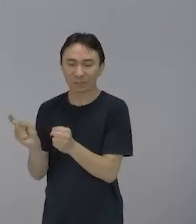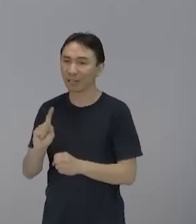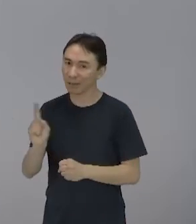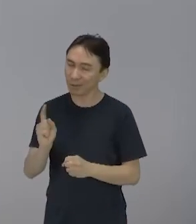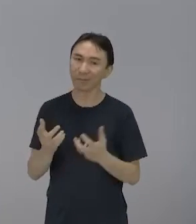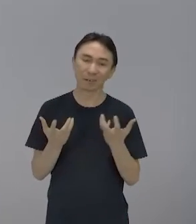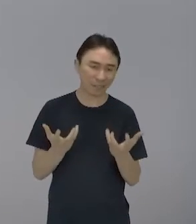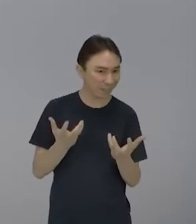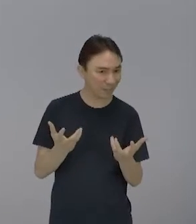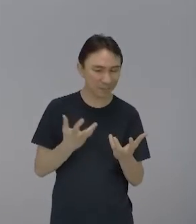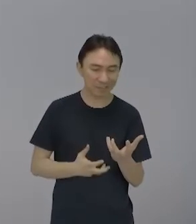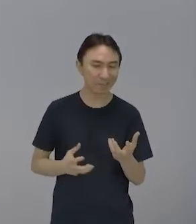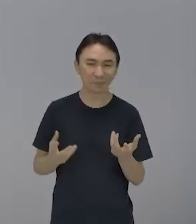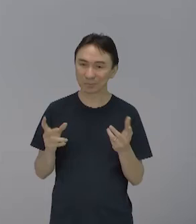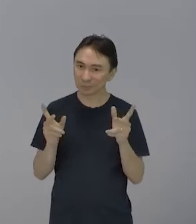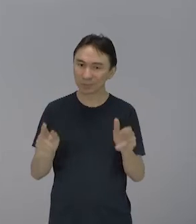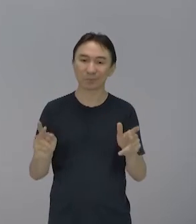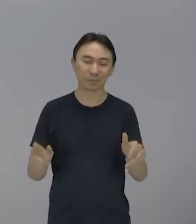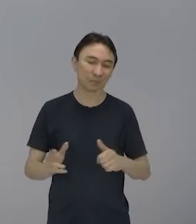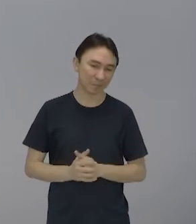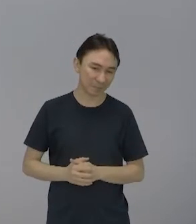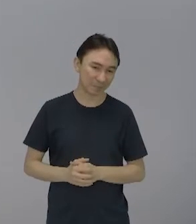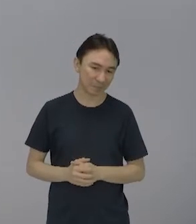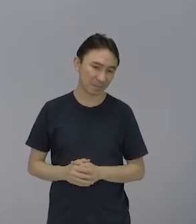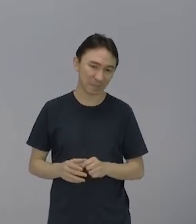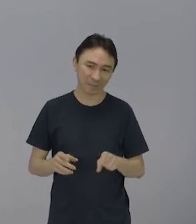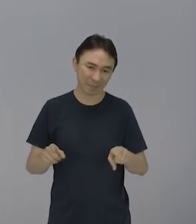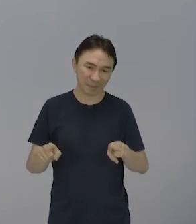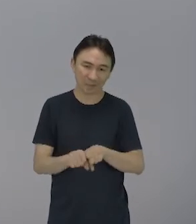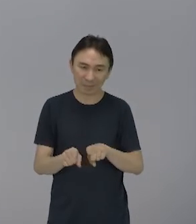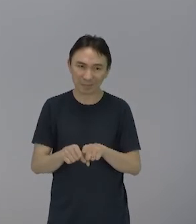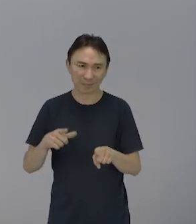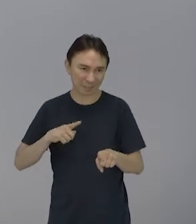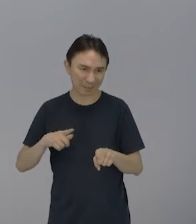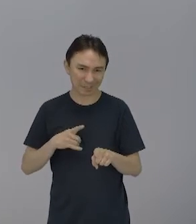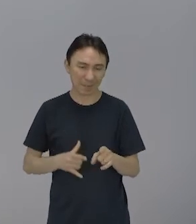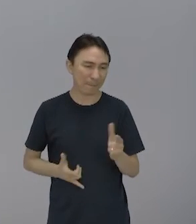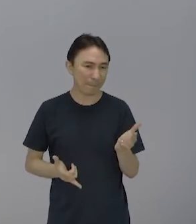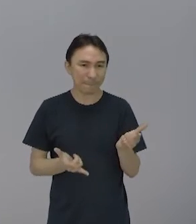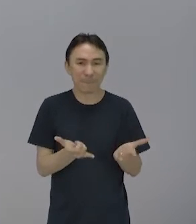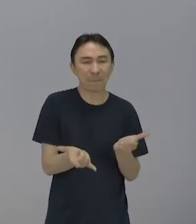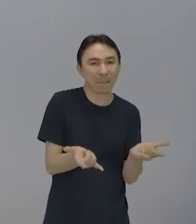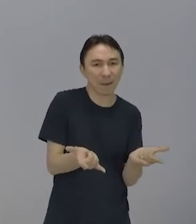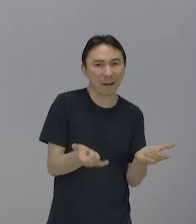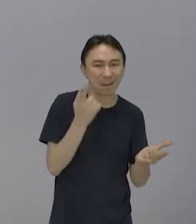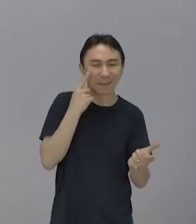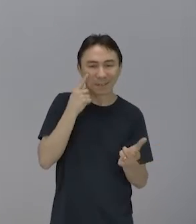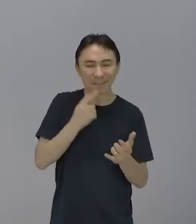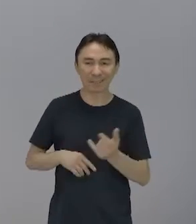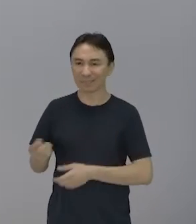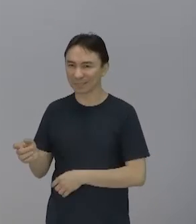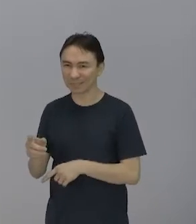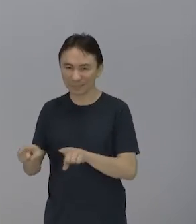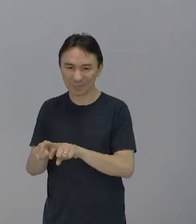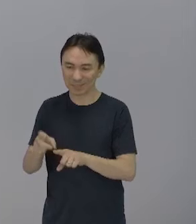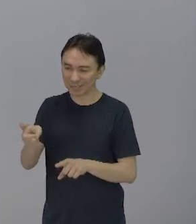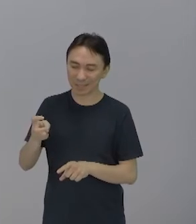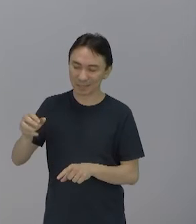os crossovers, né? Tem os X-Men, Homem-Aranha nas mesmas histórias, né, tal. E as piadas do Homem-Aranha também